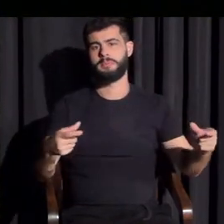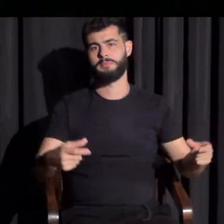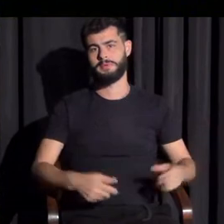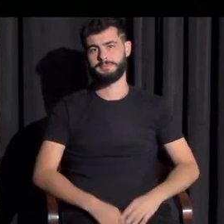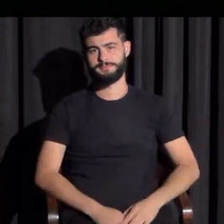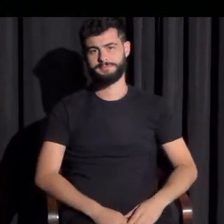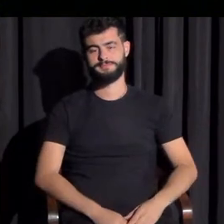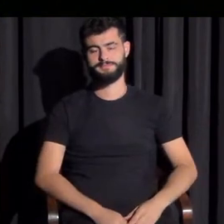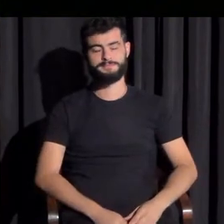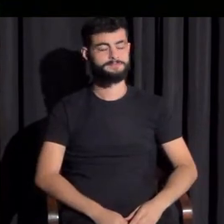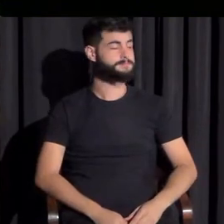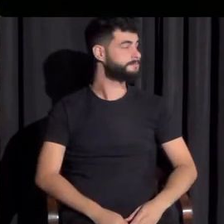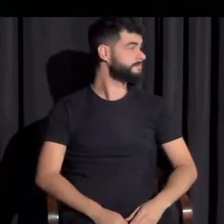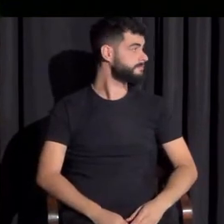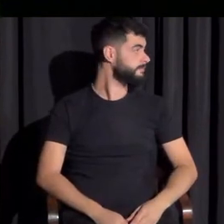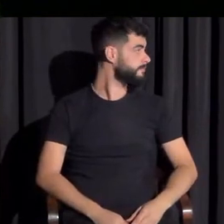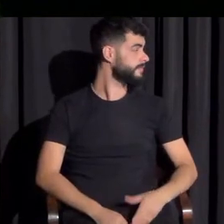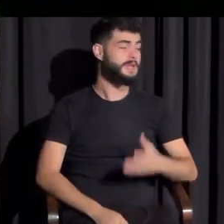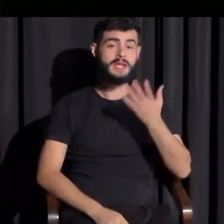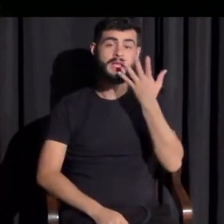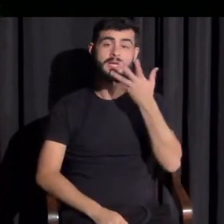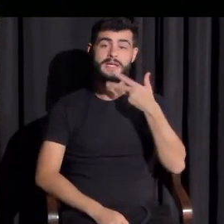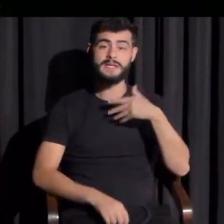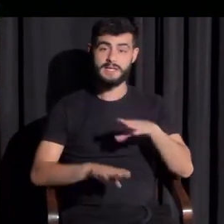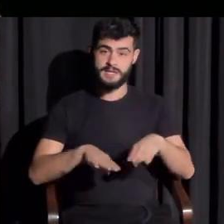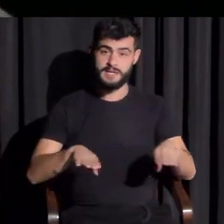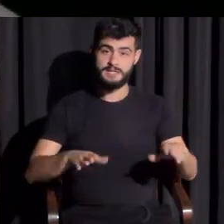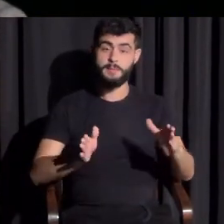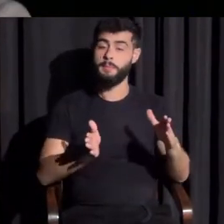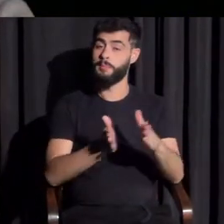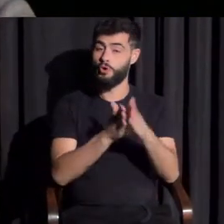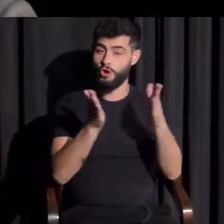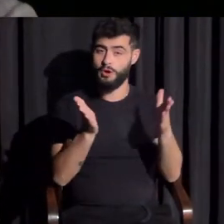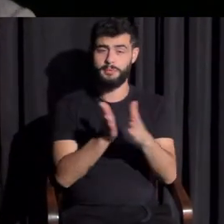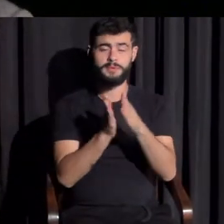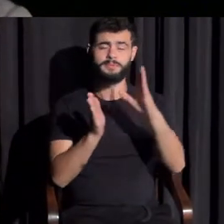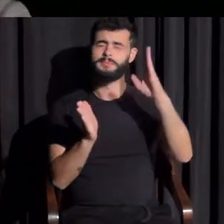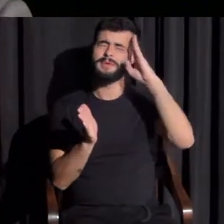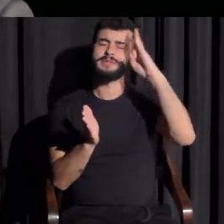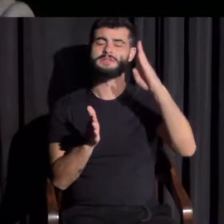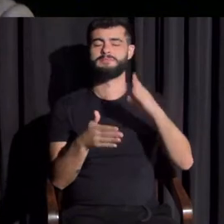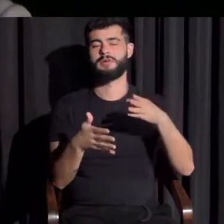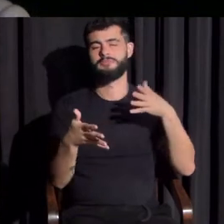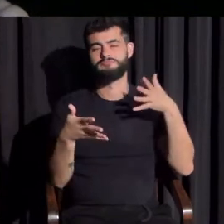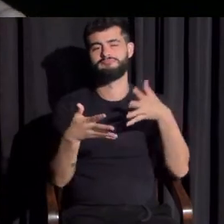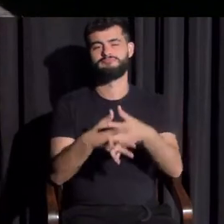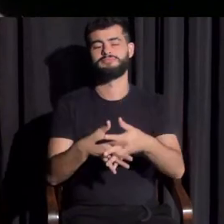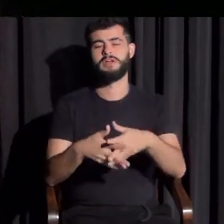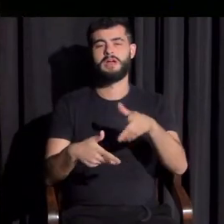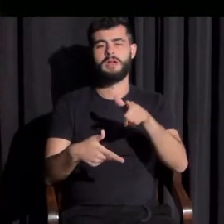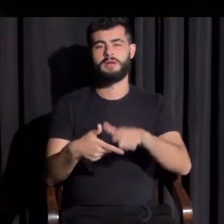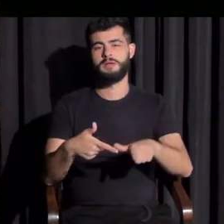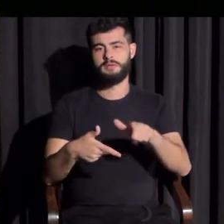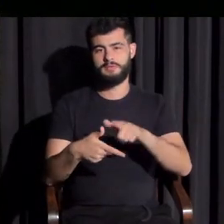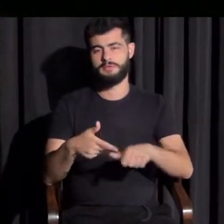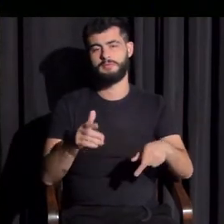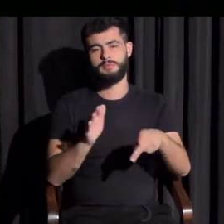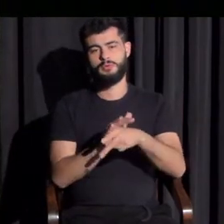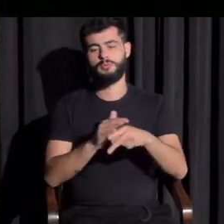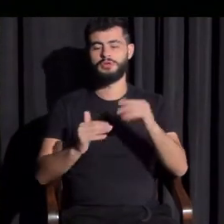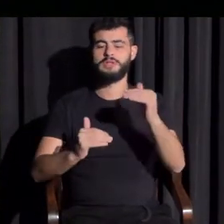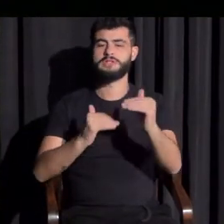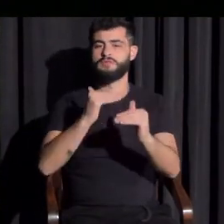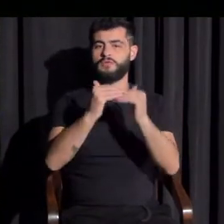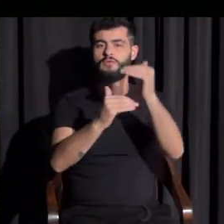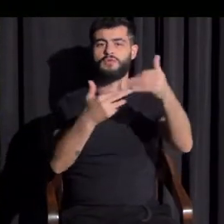As crianças pobres foram as que sofreram também maior impacto da ausência das atividades educacionais e culturais, né? Então,